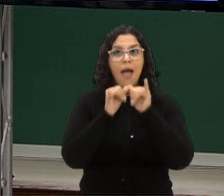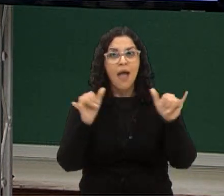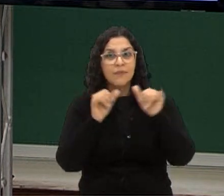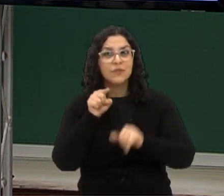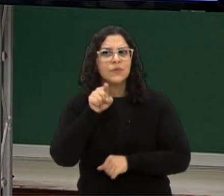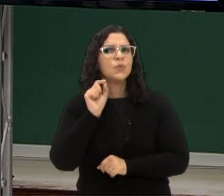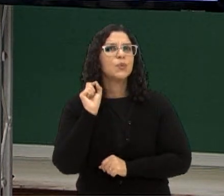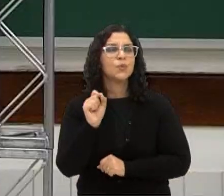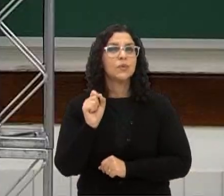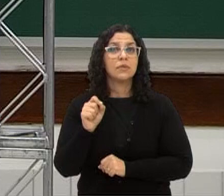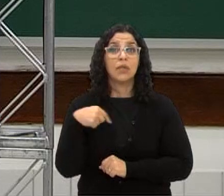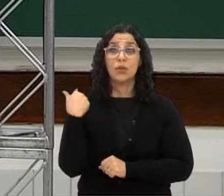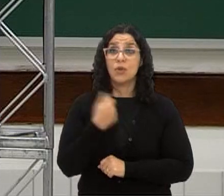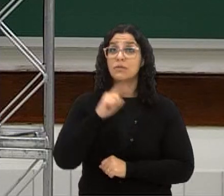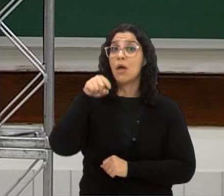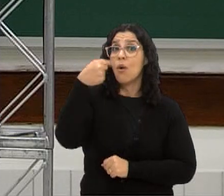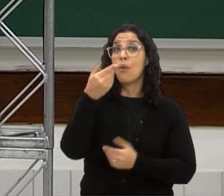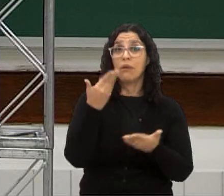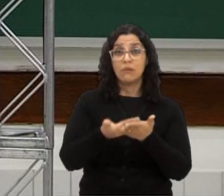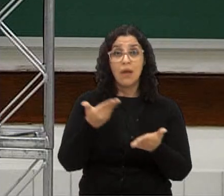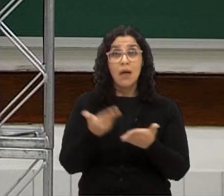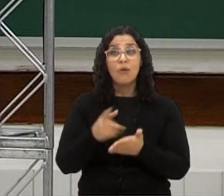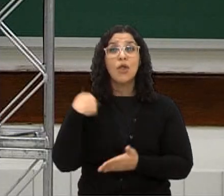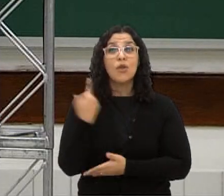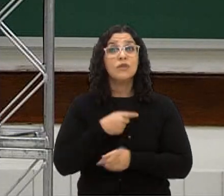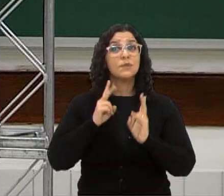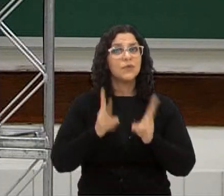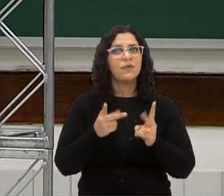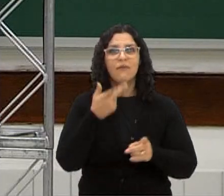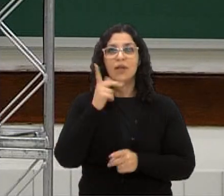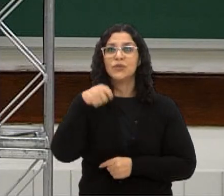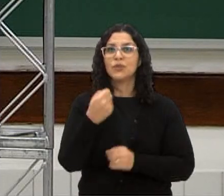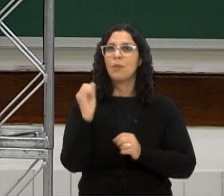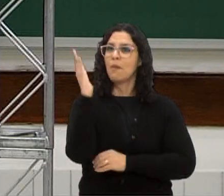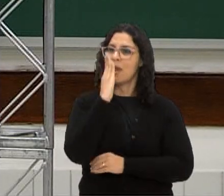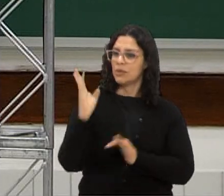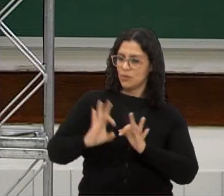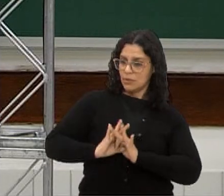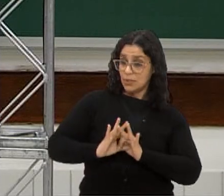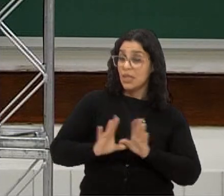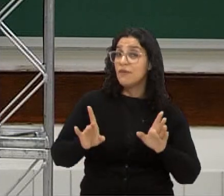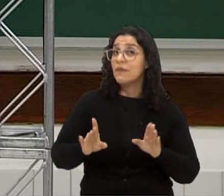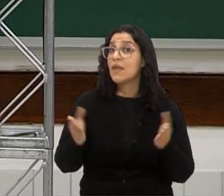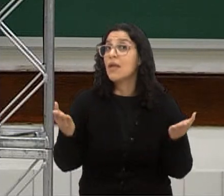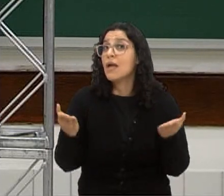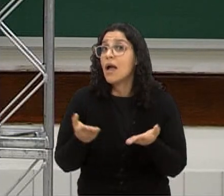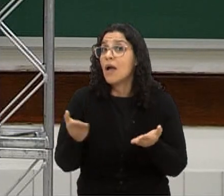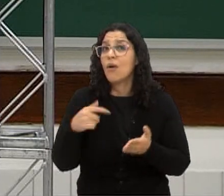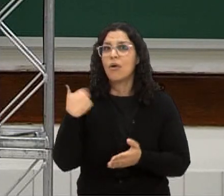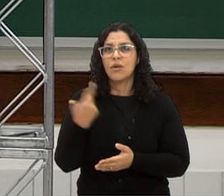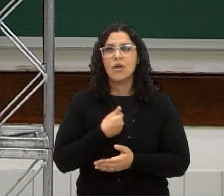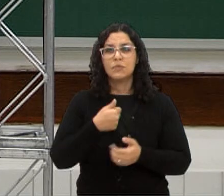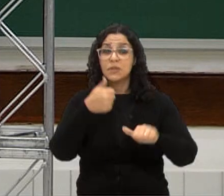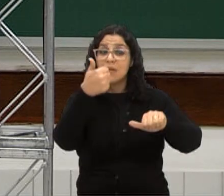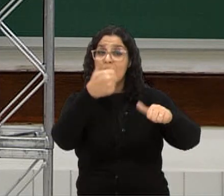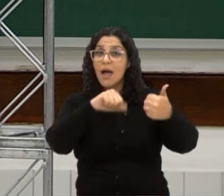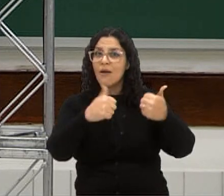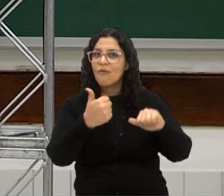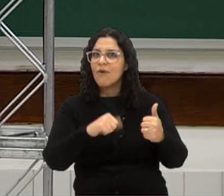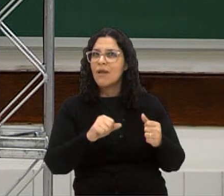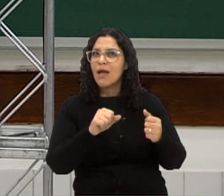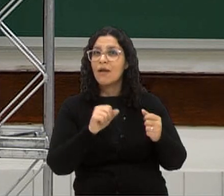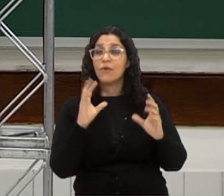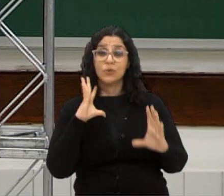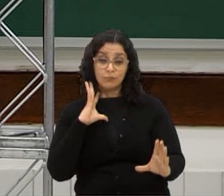para vocês. Na nossa próxima aula, nós vamos continuar falando sobre a independência do Brasil. Agora, nós vamos analisar,